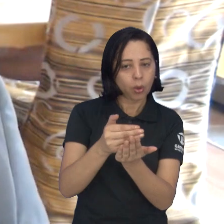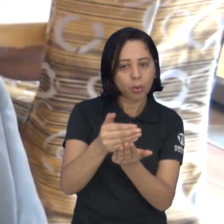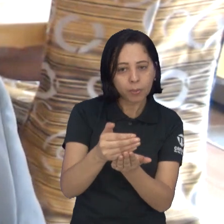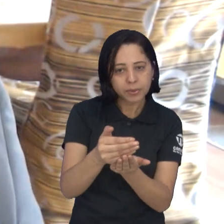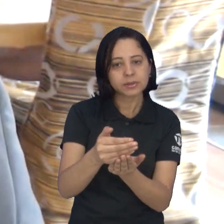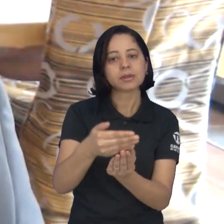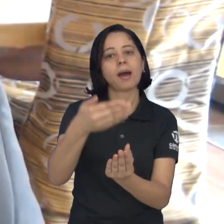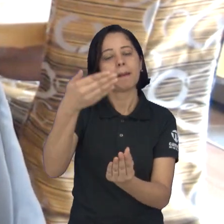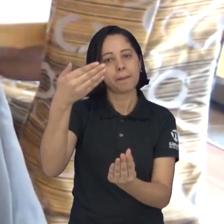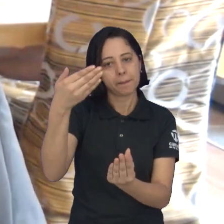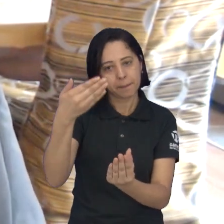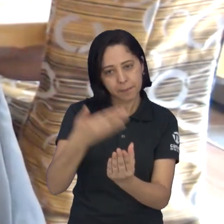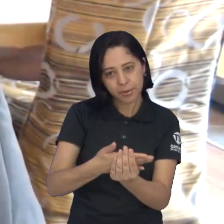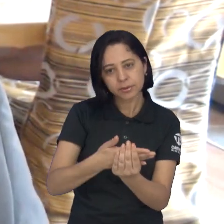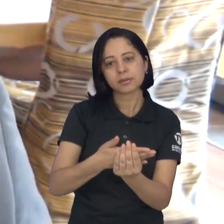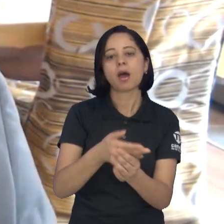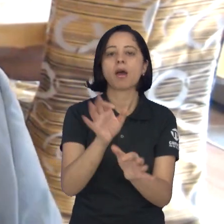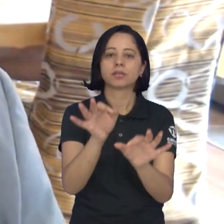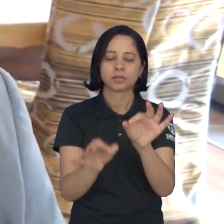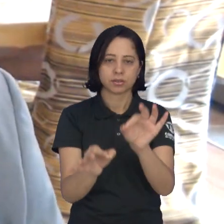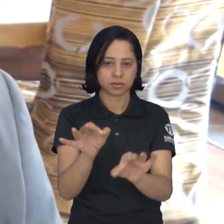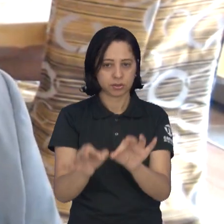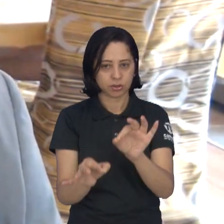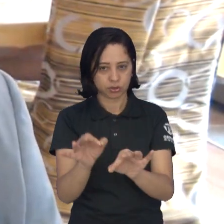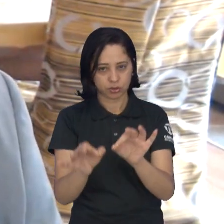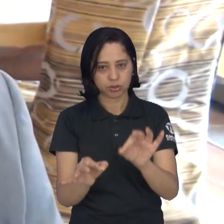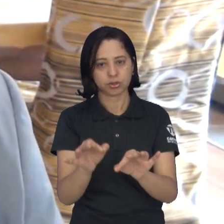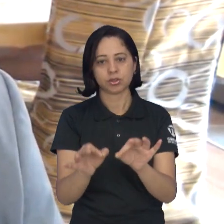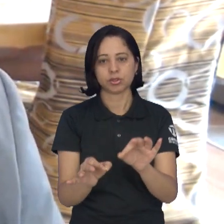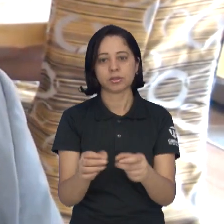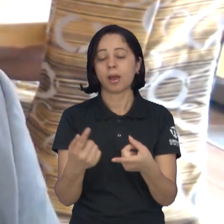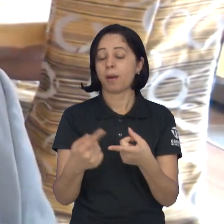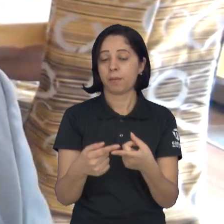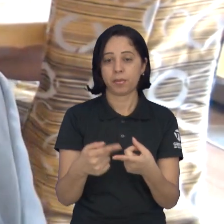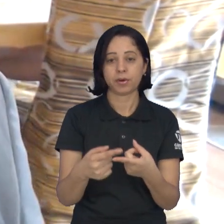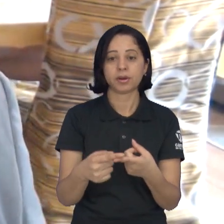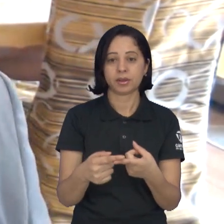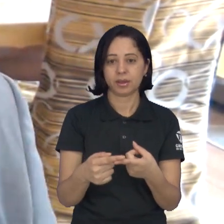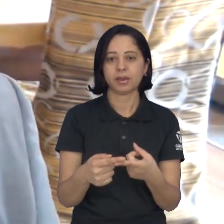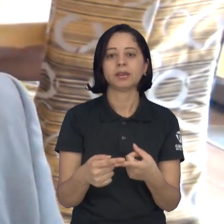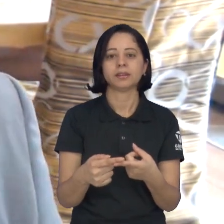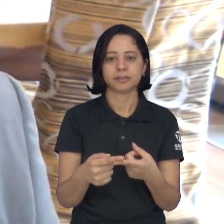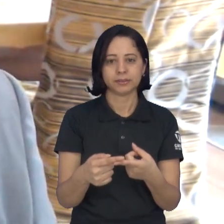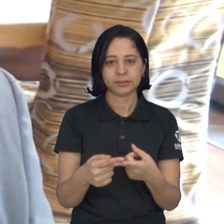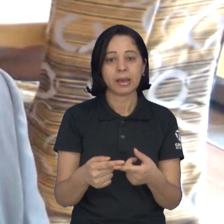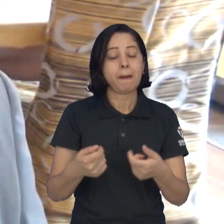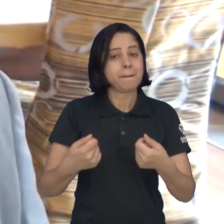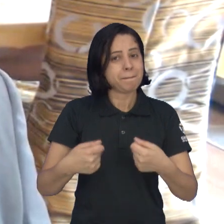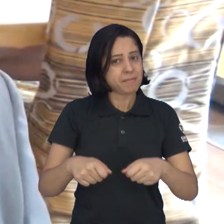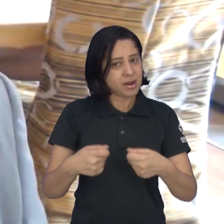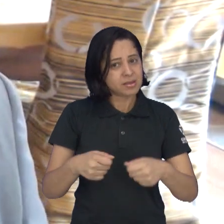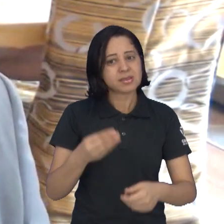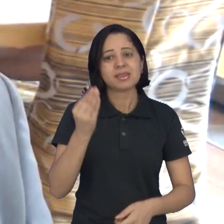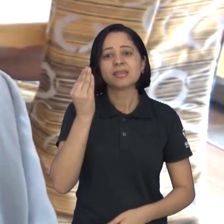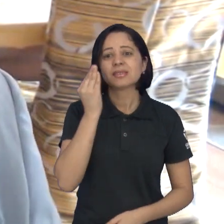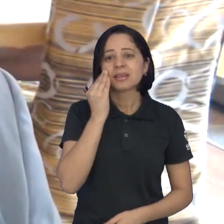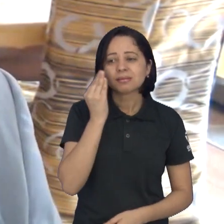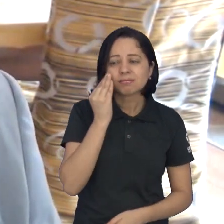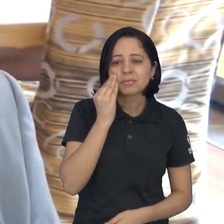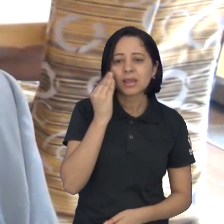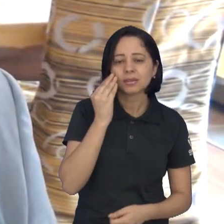a propositura de uma ação judicial, justamente porque é necessário, né, tentar as